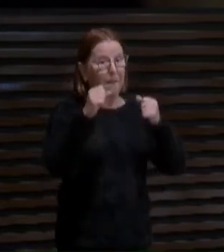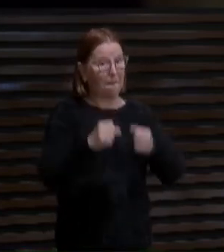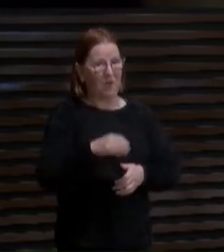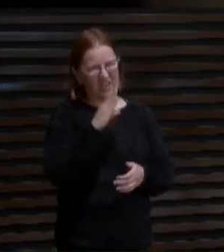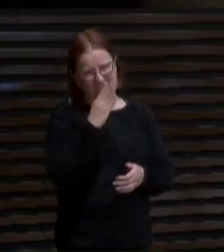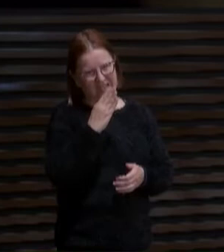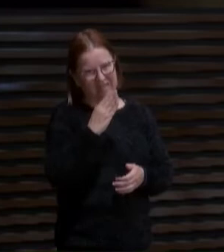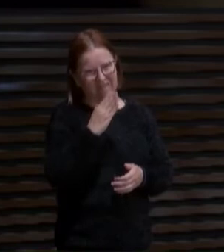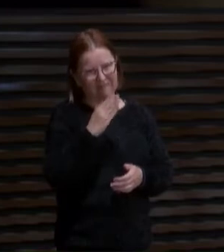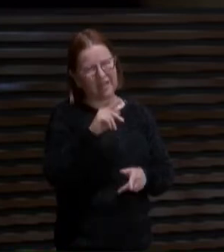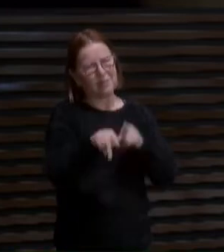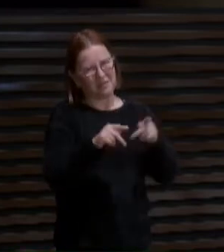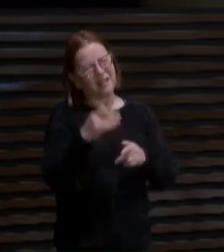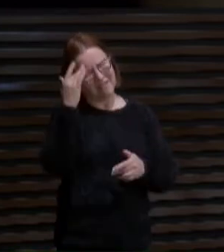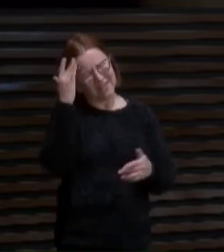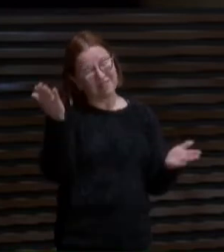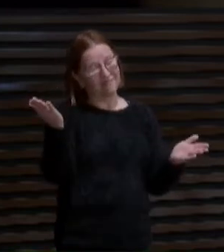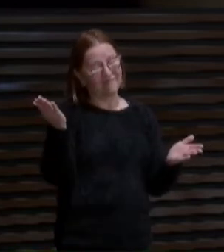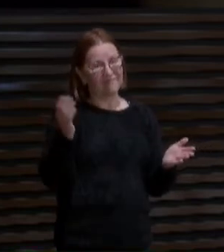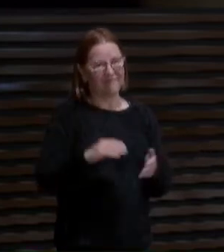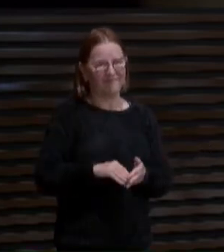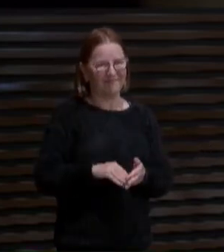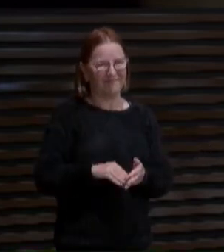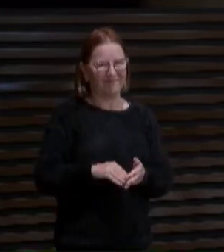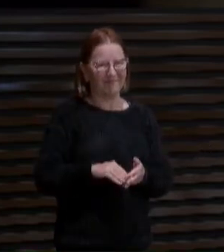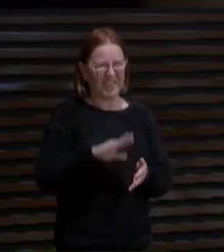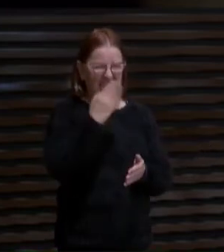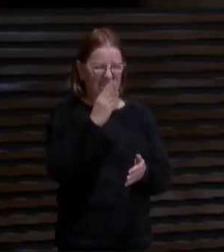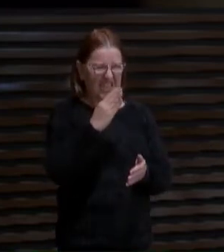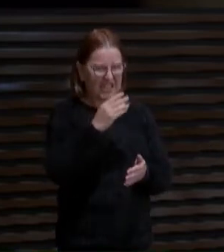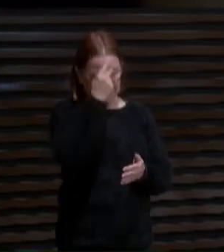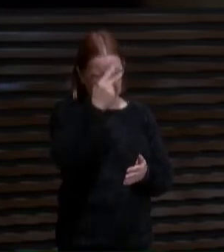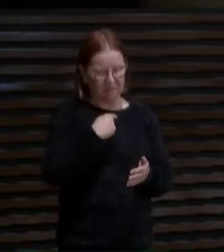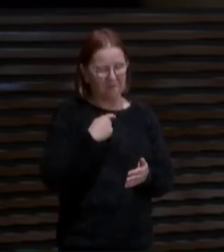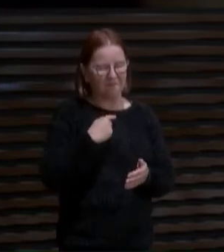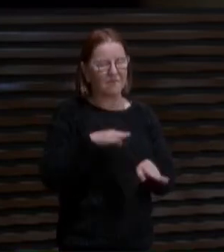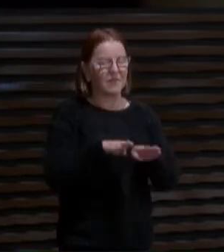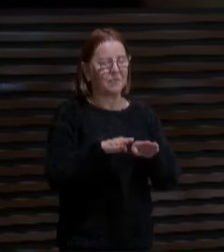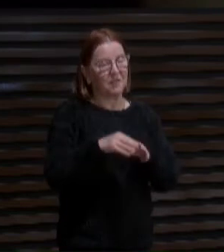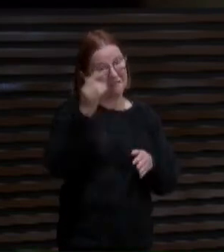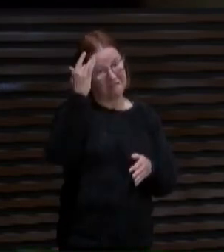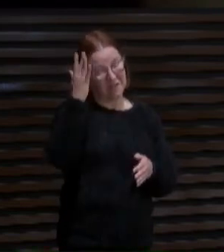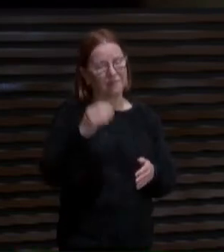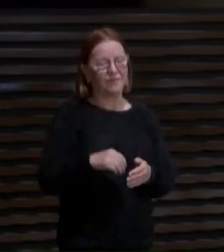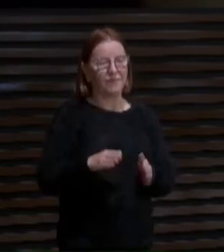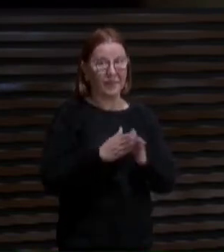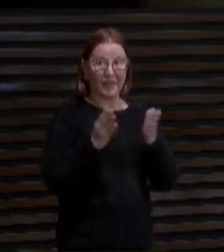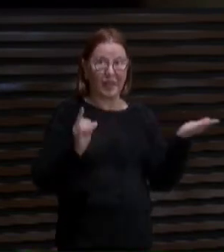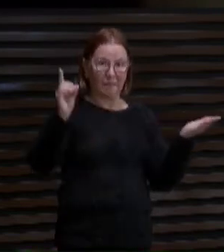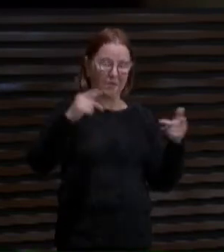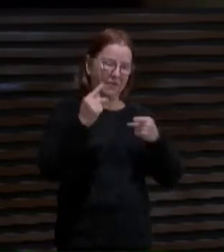fácil Se auto enganar é fácil também a Bíblia chega a dizer assim se alguém pensa